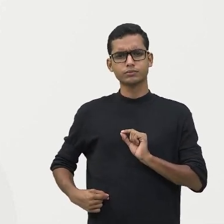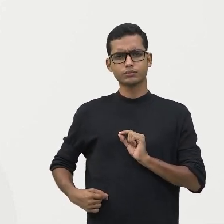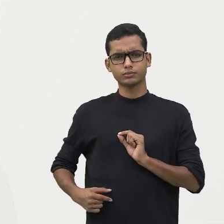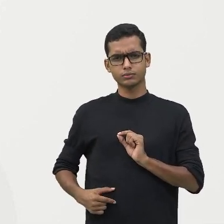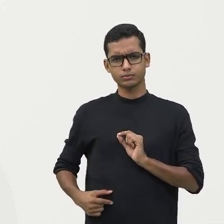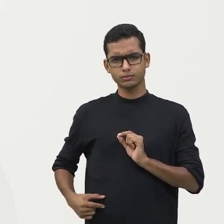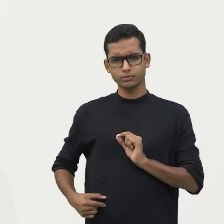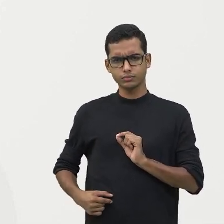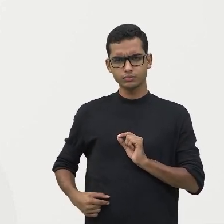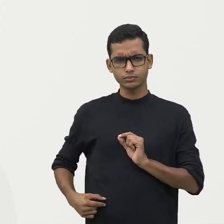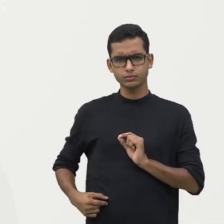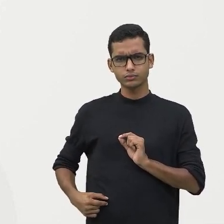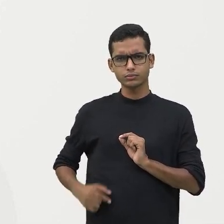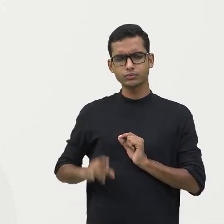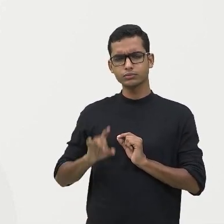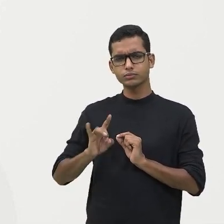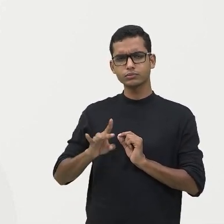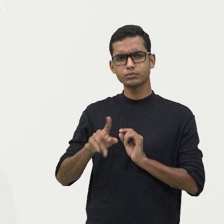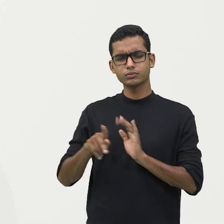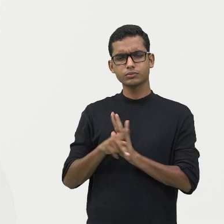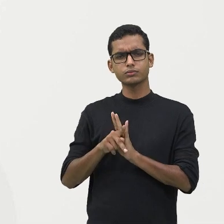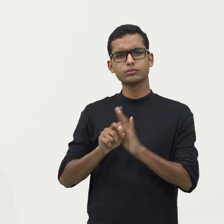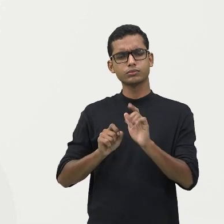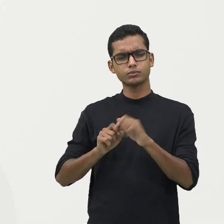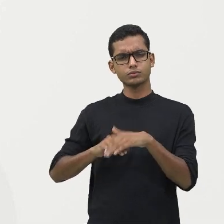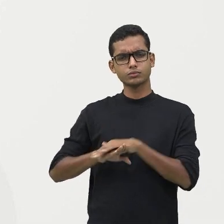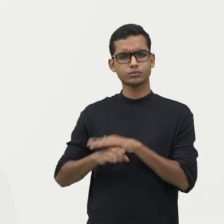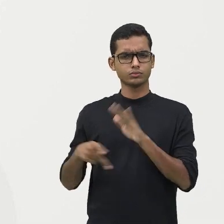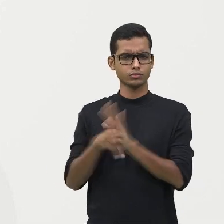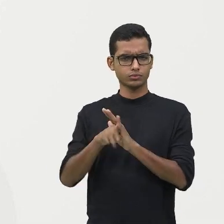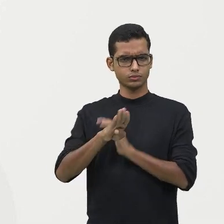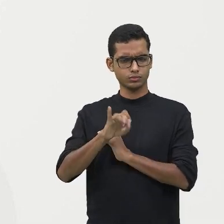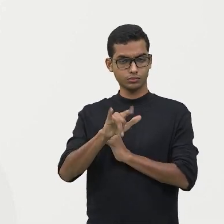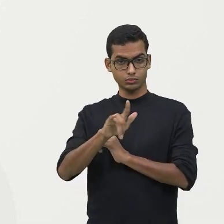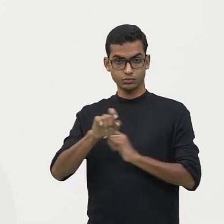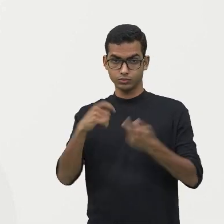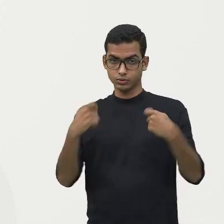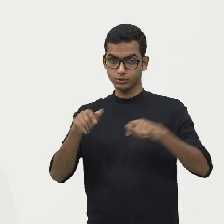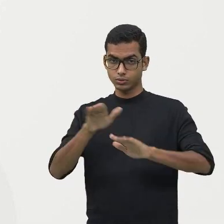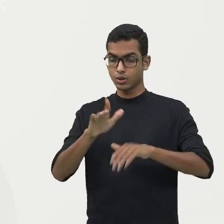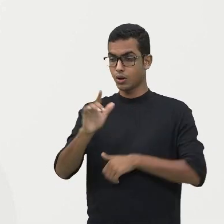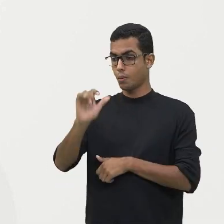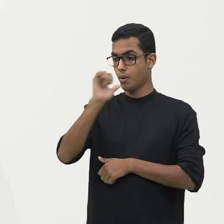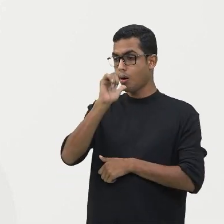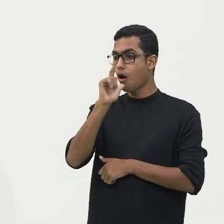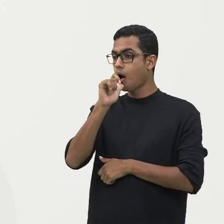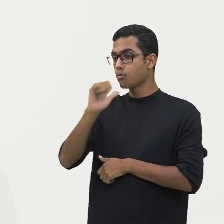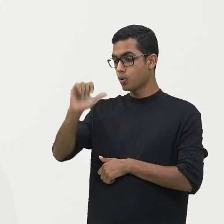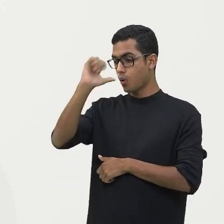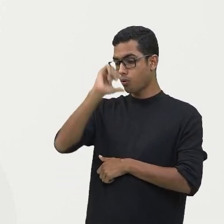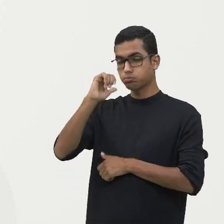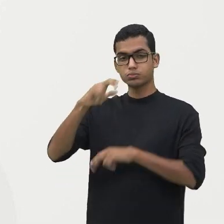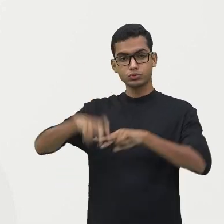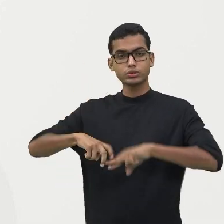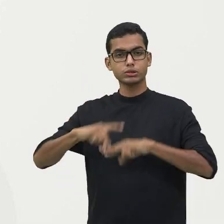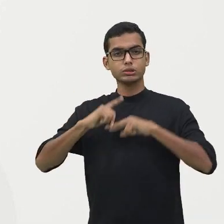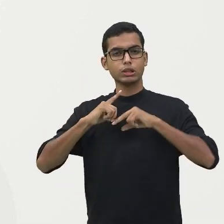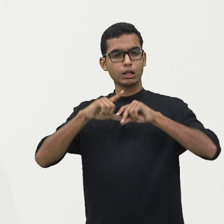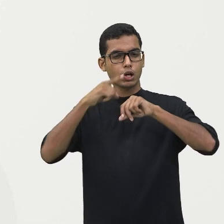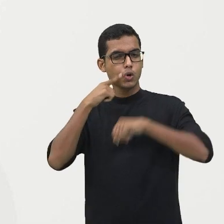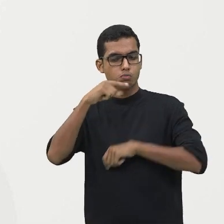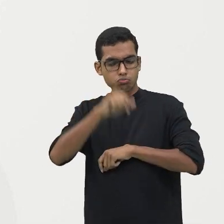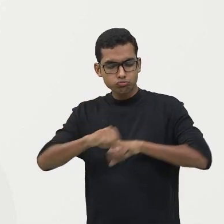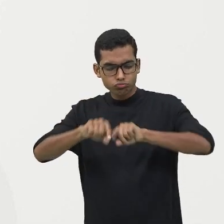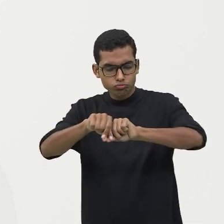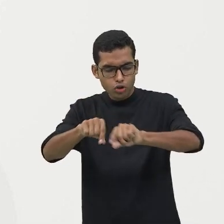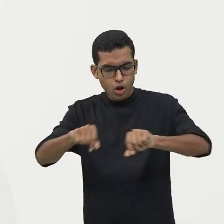vesícula biliar é só armazena a bile. E aí você tem que tomar bastante água, porque senão aí acumula muitos sais, né? E aí o